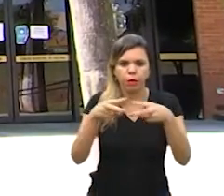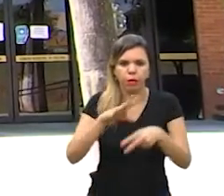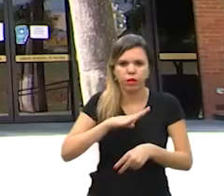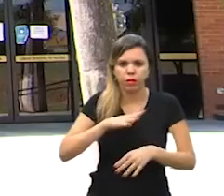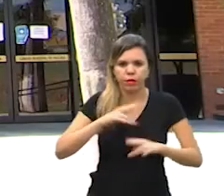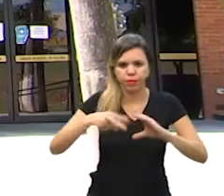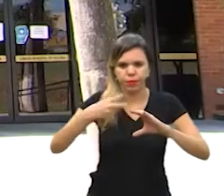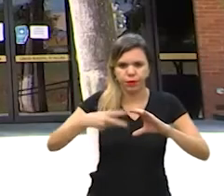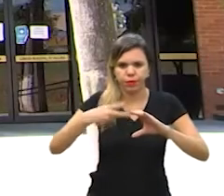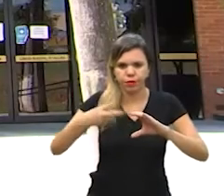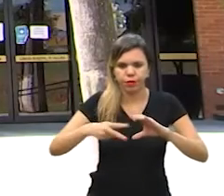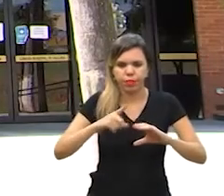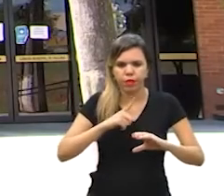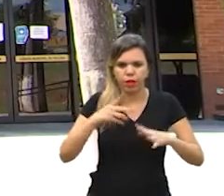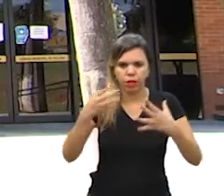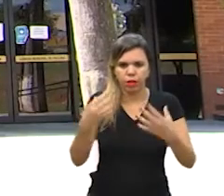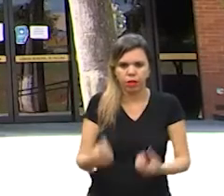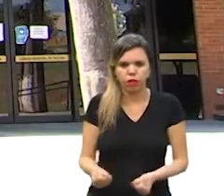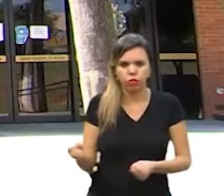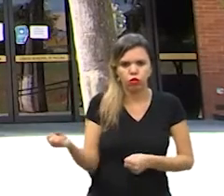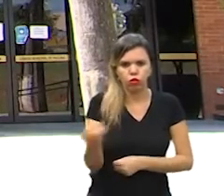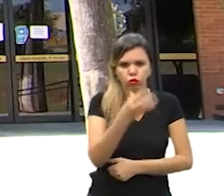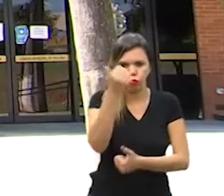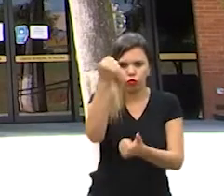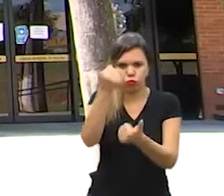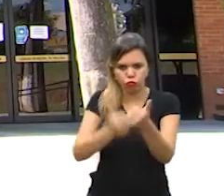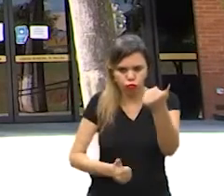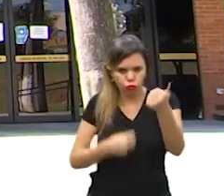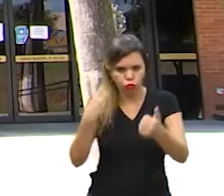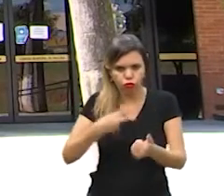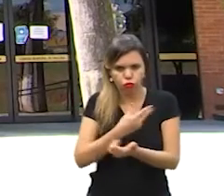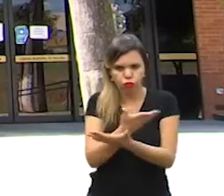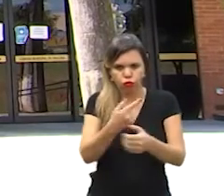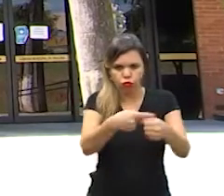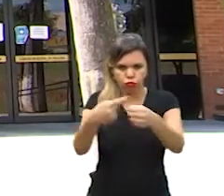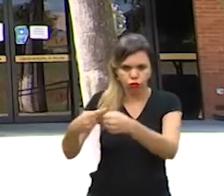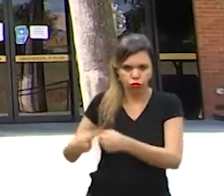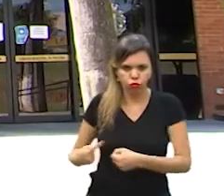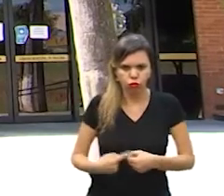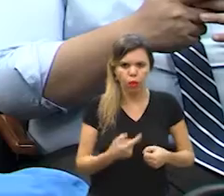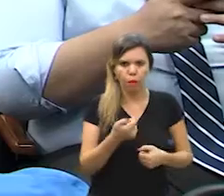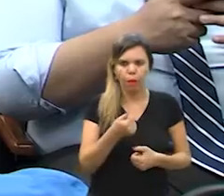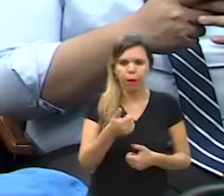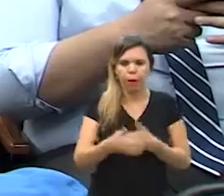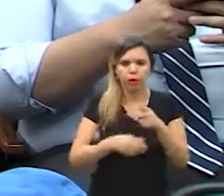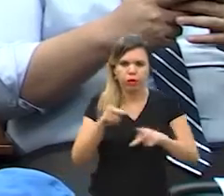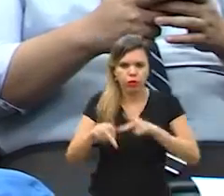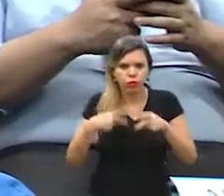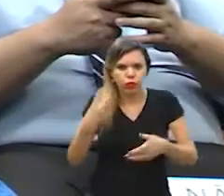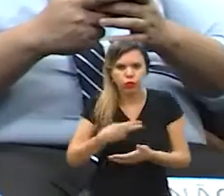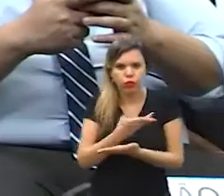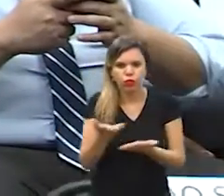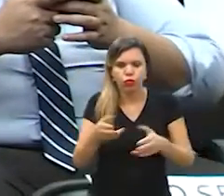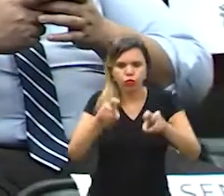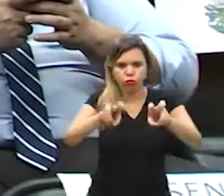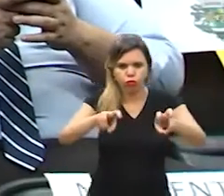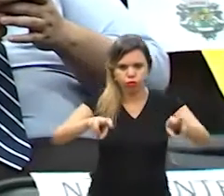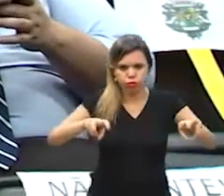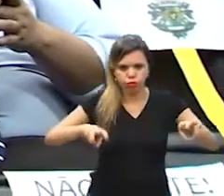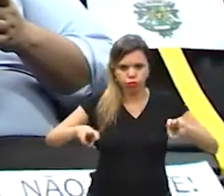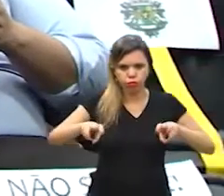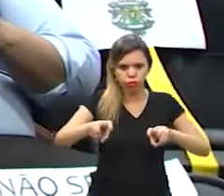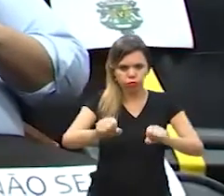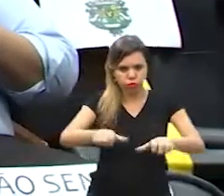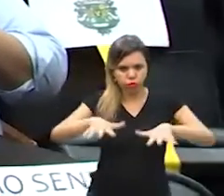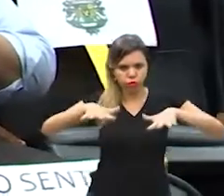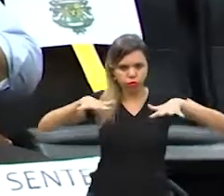Em Paulínia, na Câmara Municipal, houve a posse da nova diretoria do Parlamento Metropolitano. Aos poucos, os parlamentares